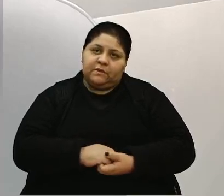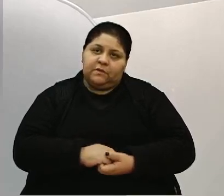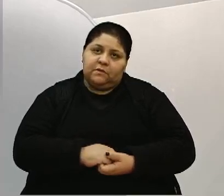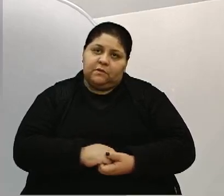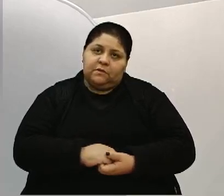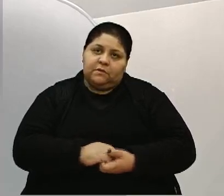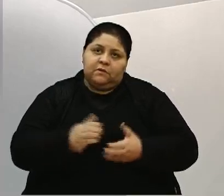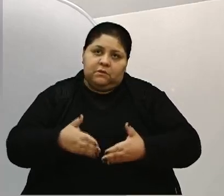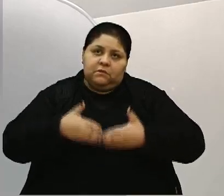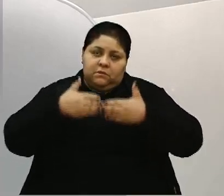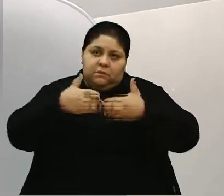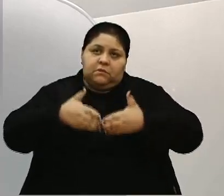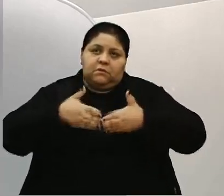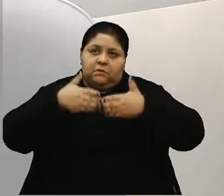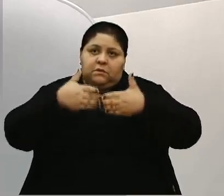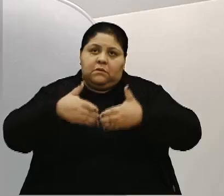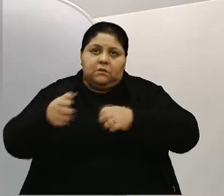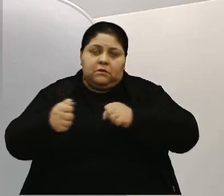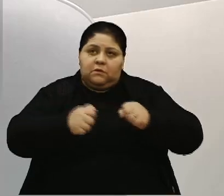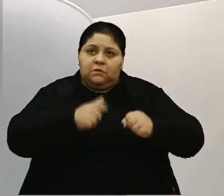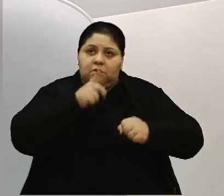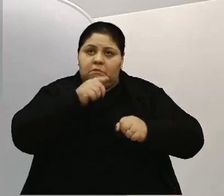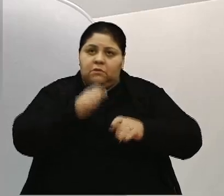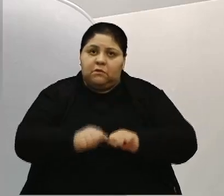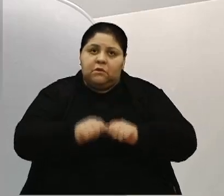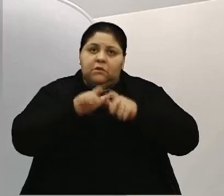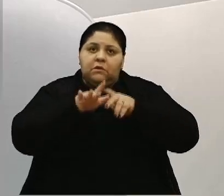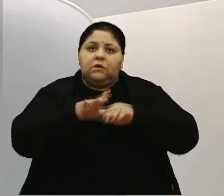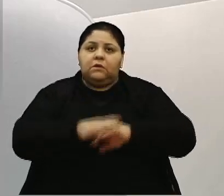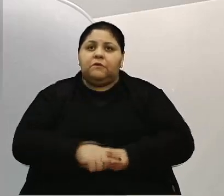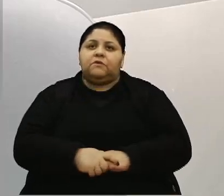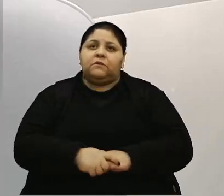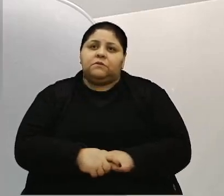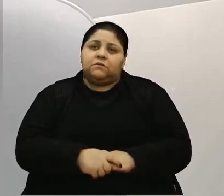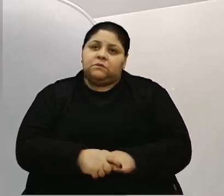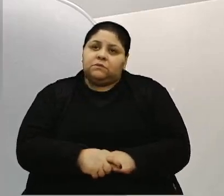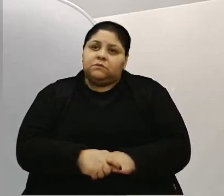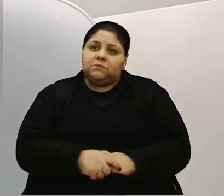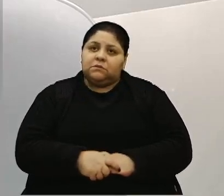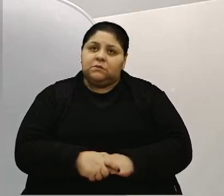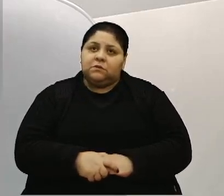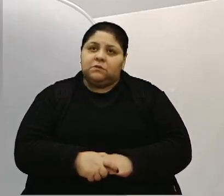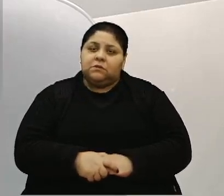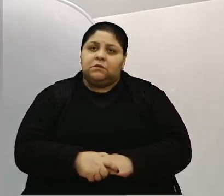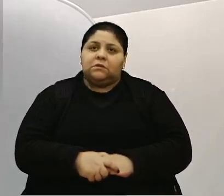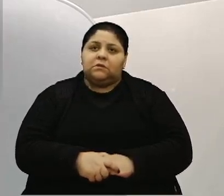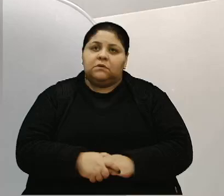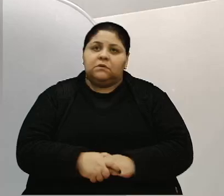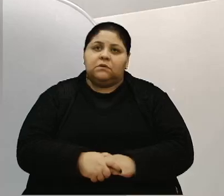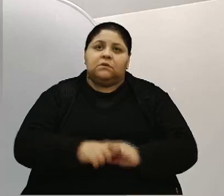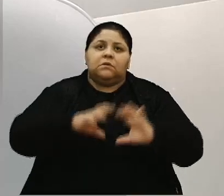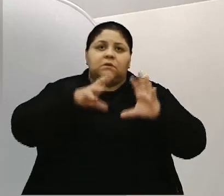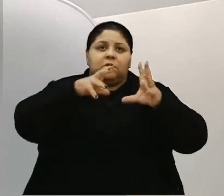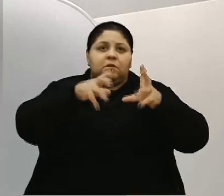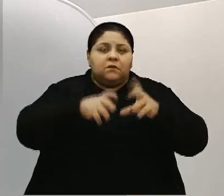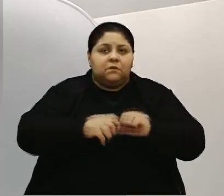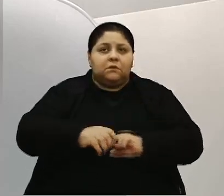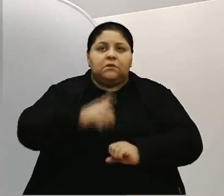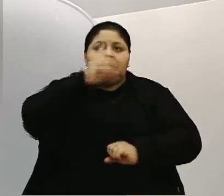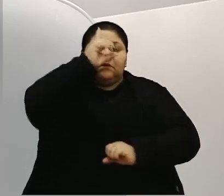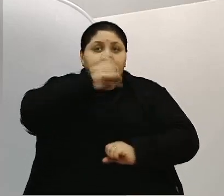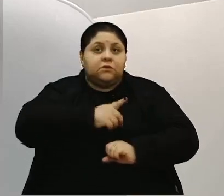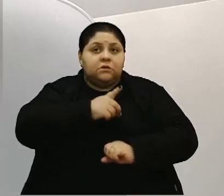Barco que pode ir com a água, colega vereador Rafael. Mas não pode, e todo o direito eles têm